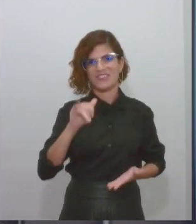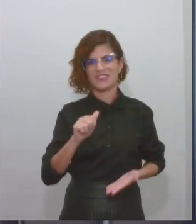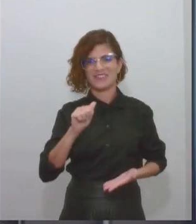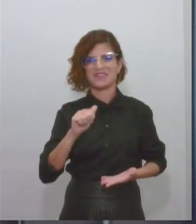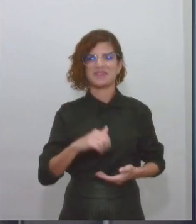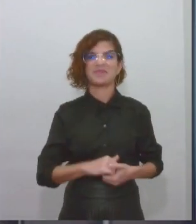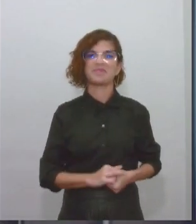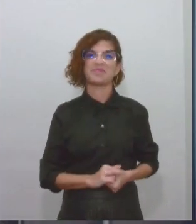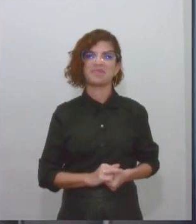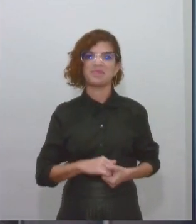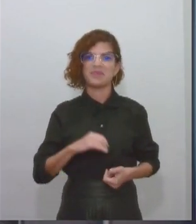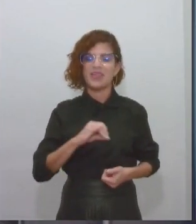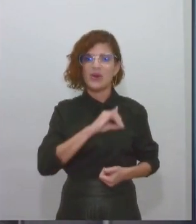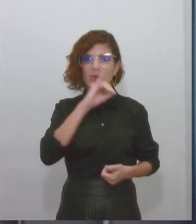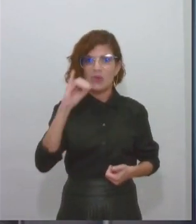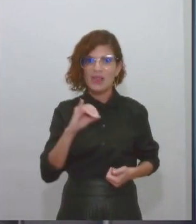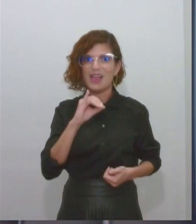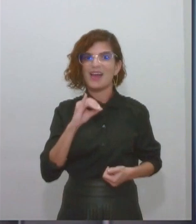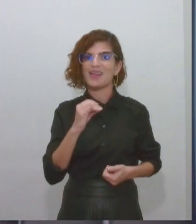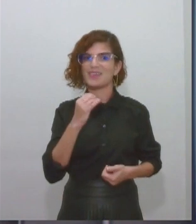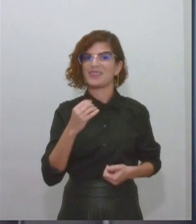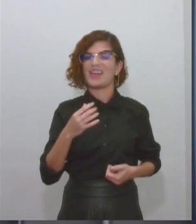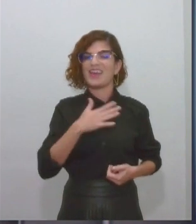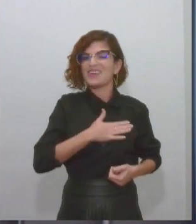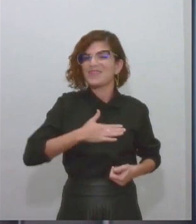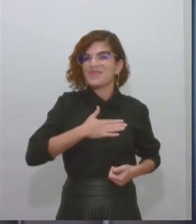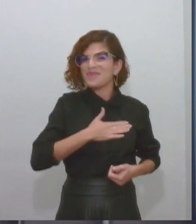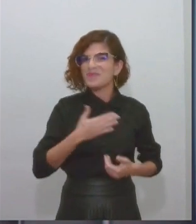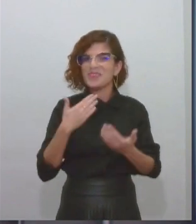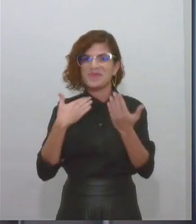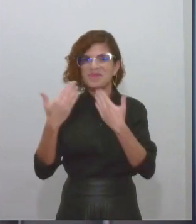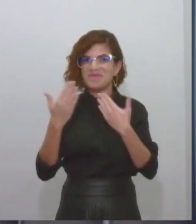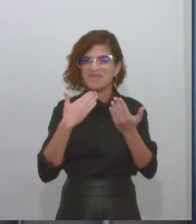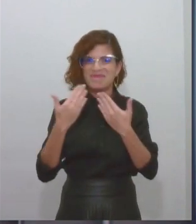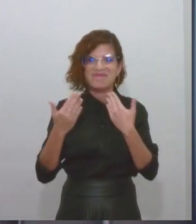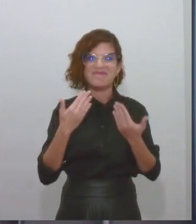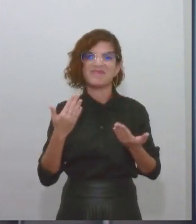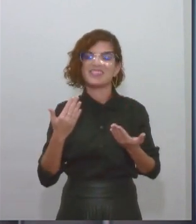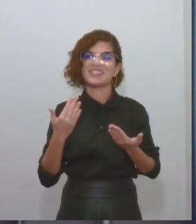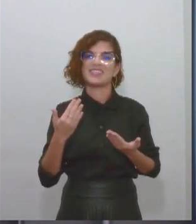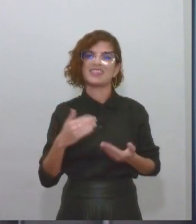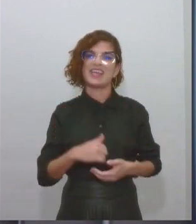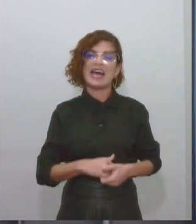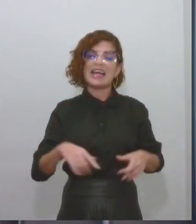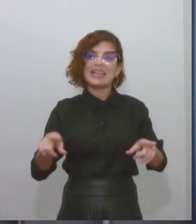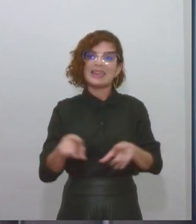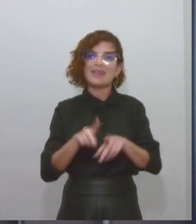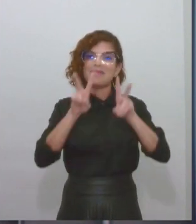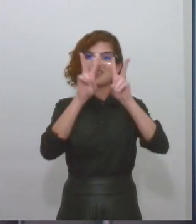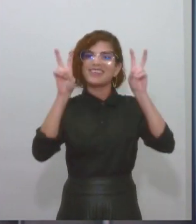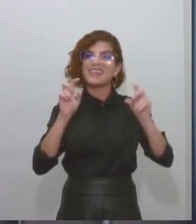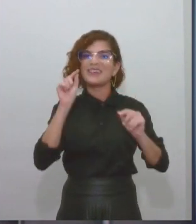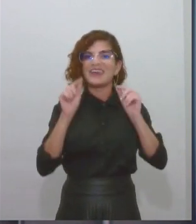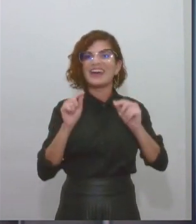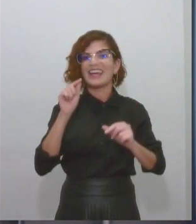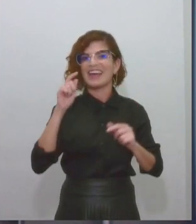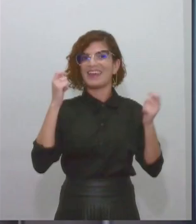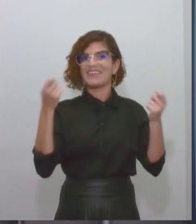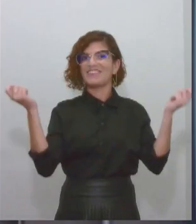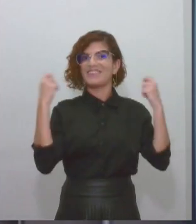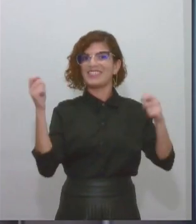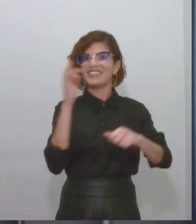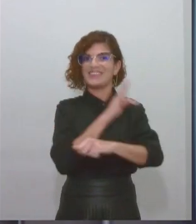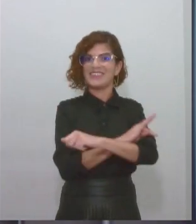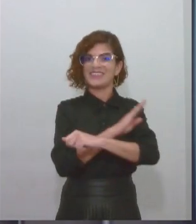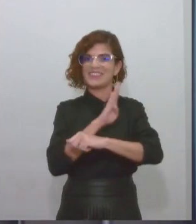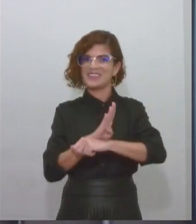Sival. É uma satisfação estar falando com você e falando do Festival de Arte de Tobias Barreto. Mas, secretário, como